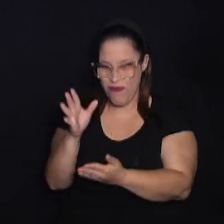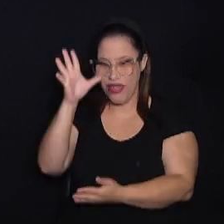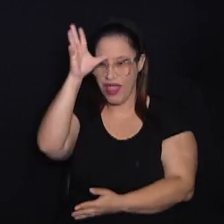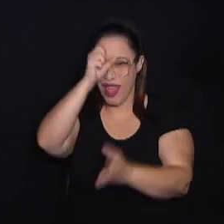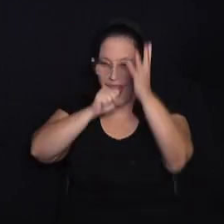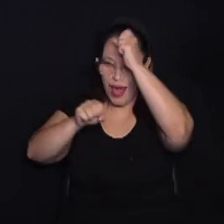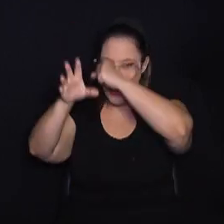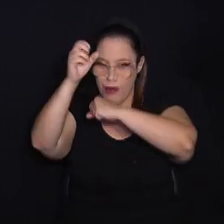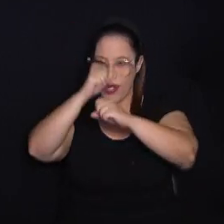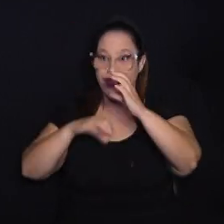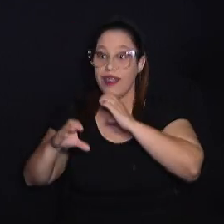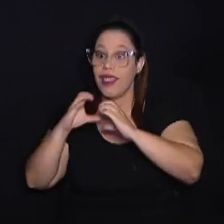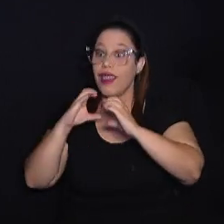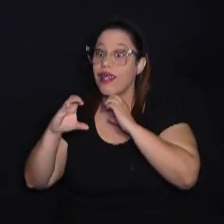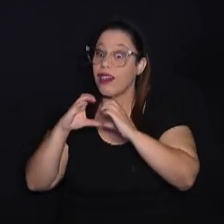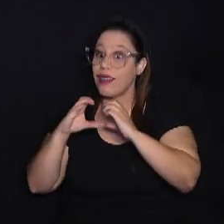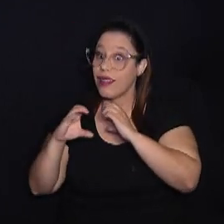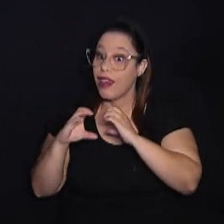a cantar.